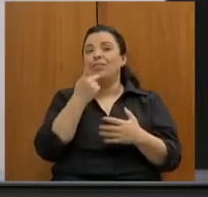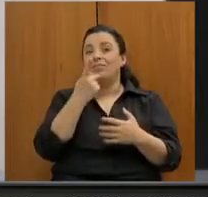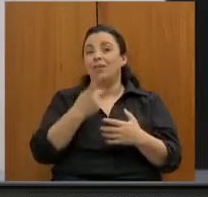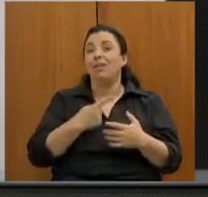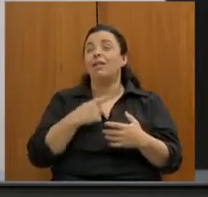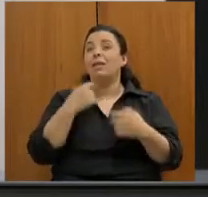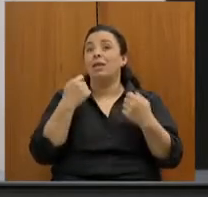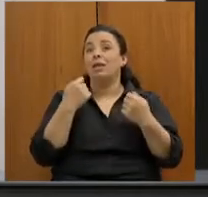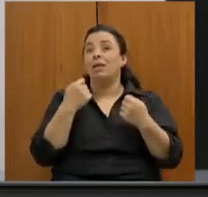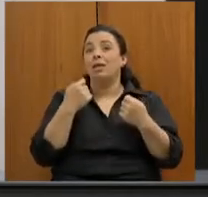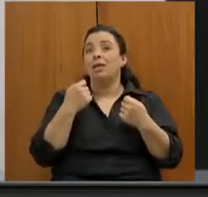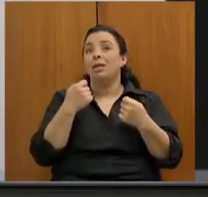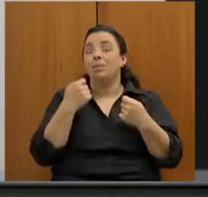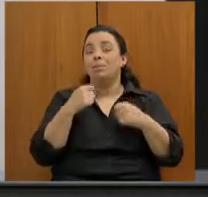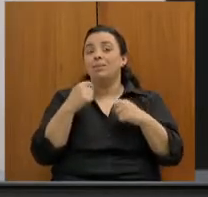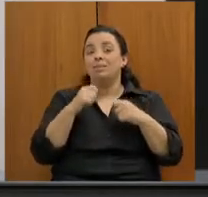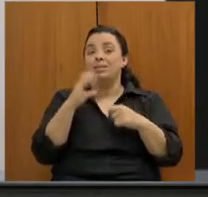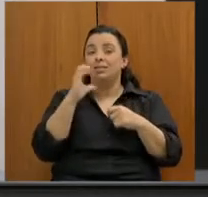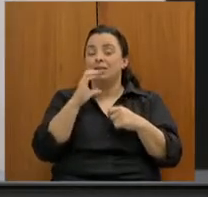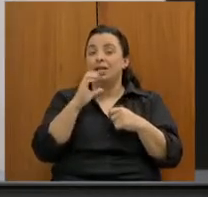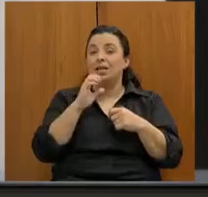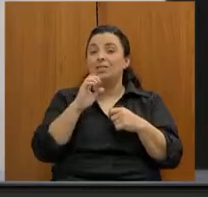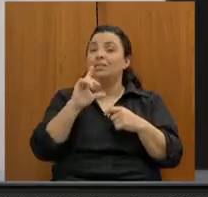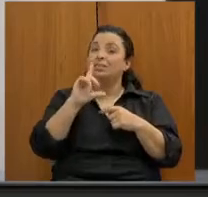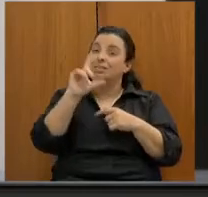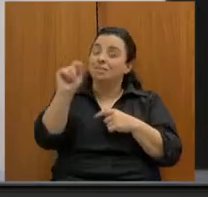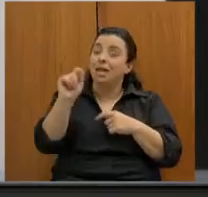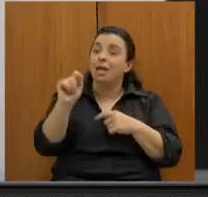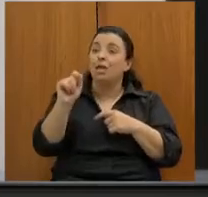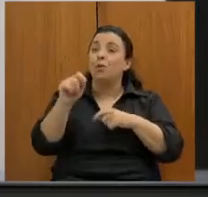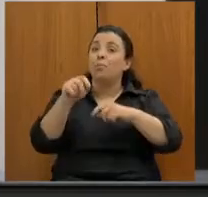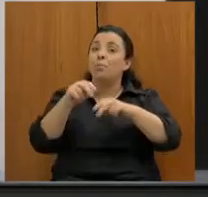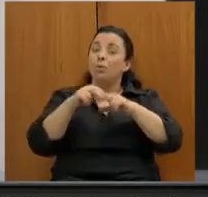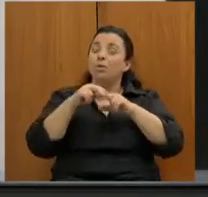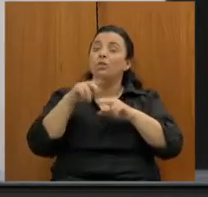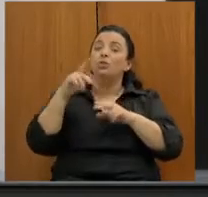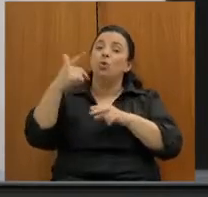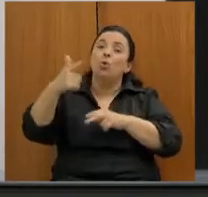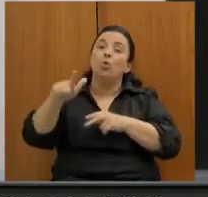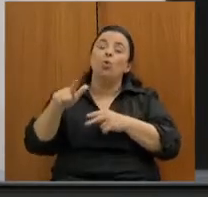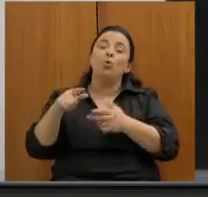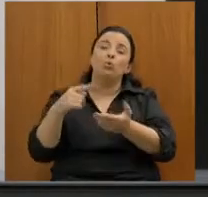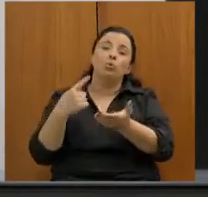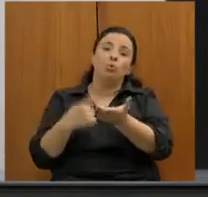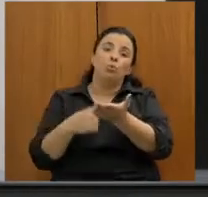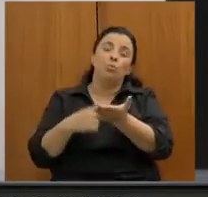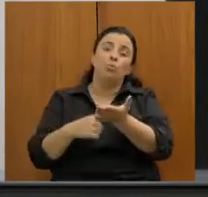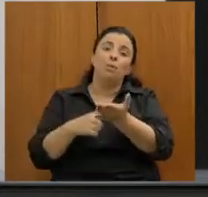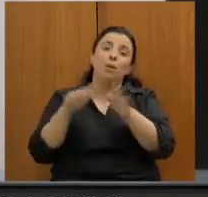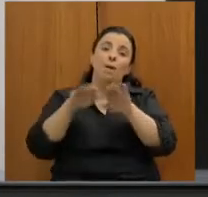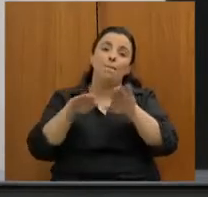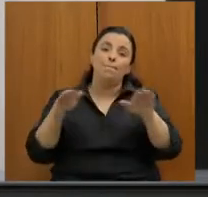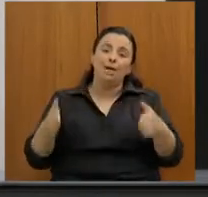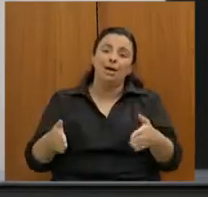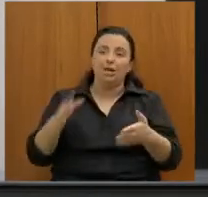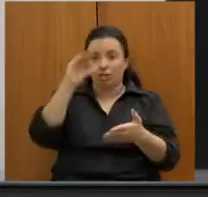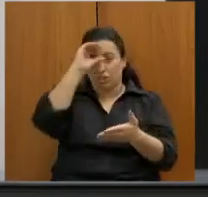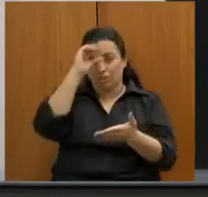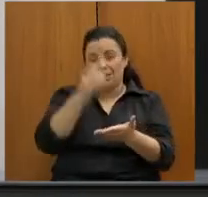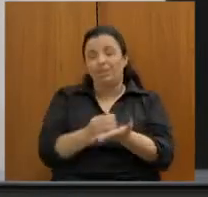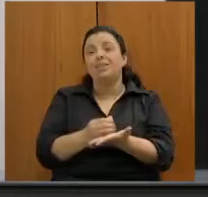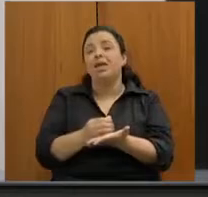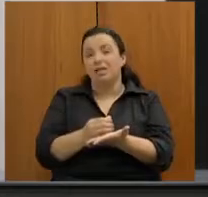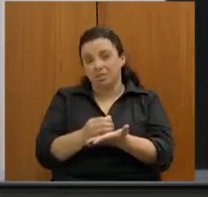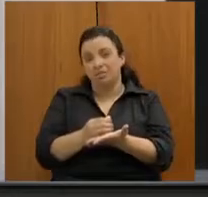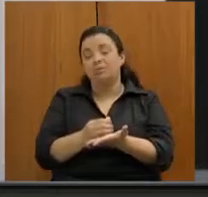de se ausentar daqui é um pouquinho função de uma banca defesa de banca de tese nem uma